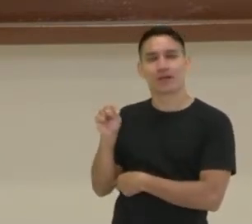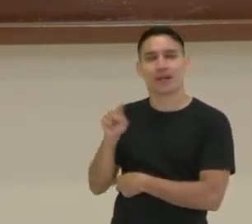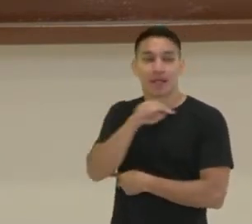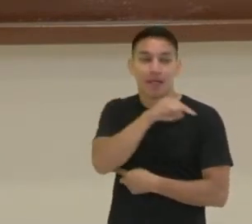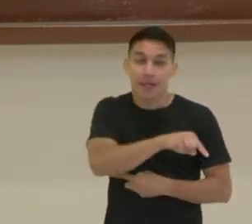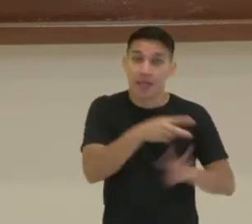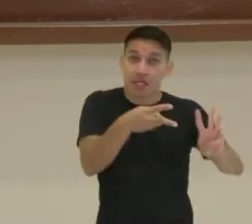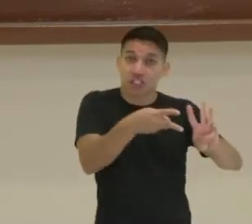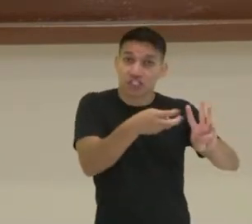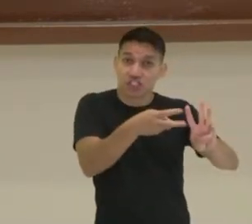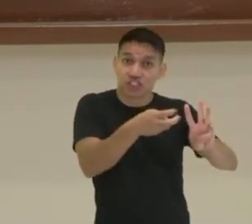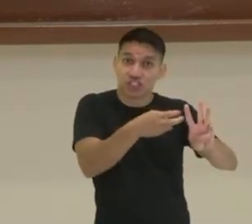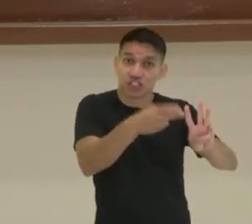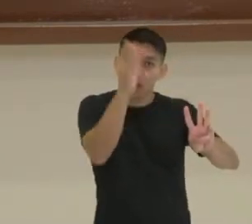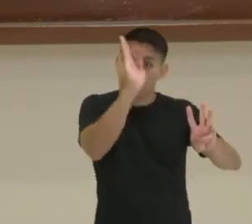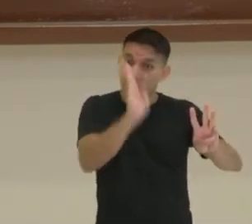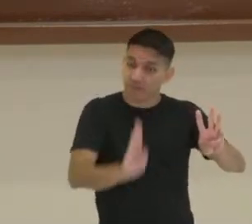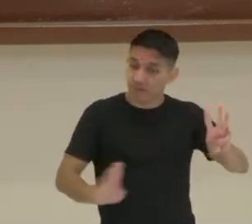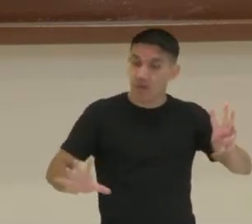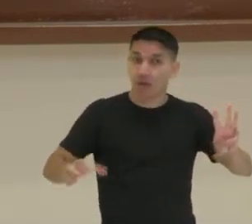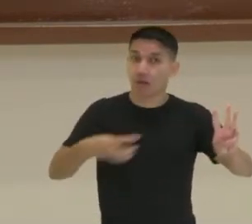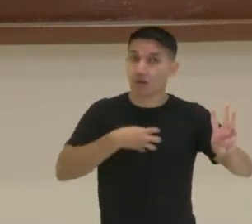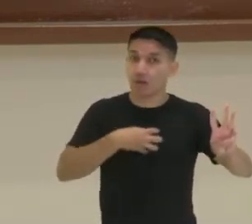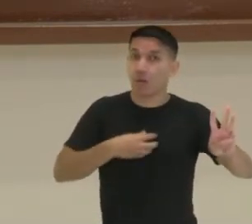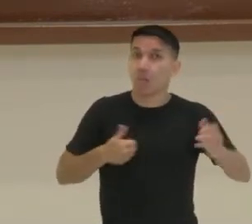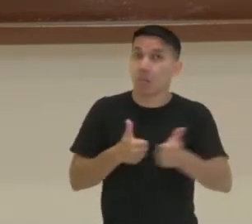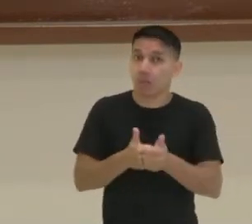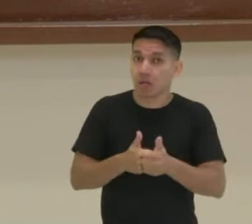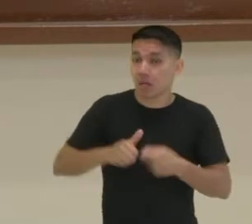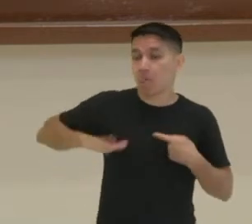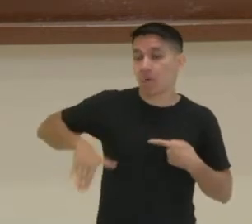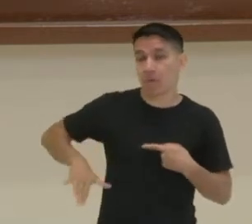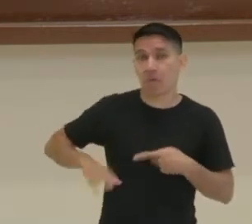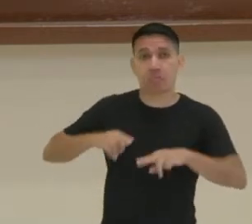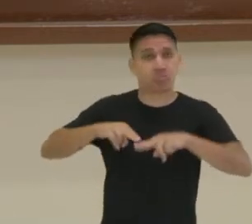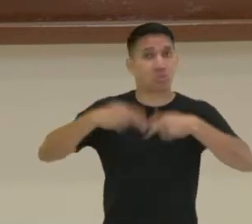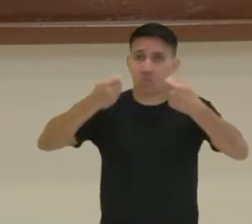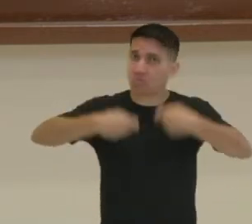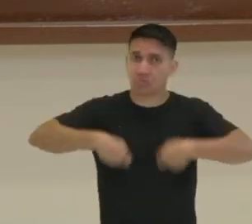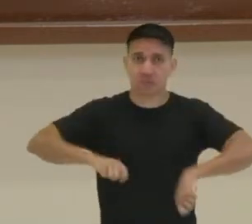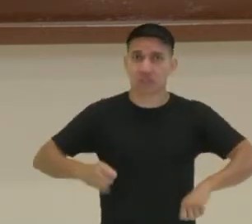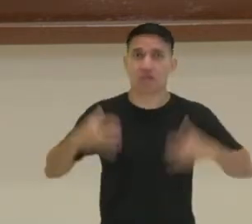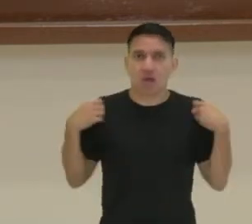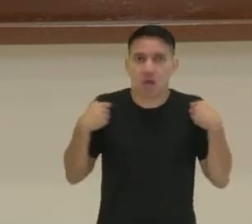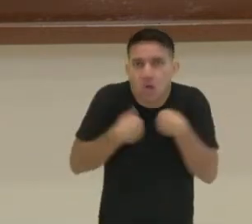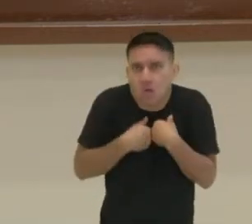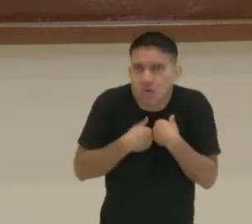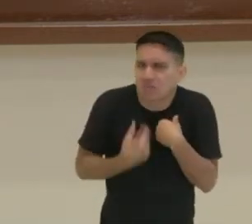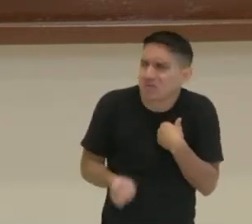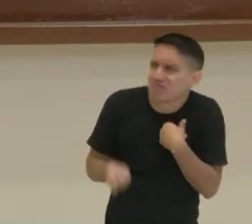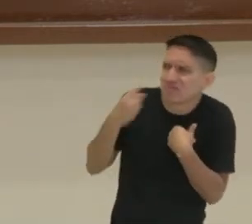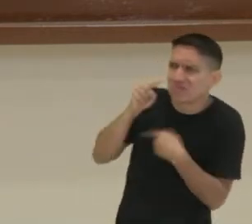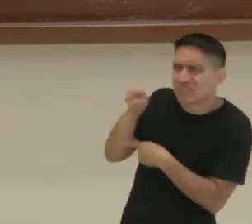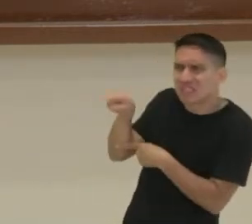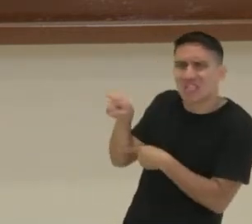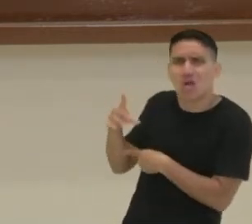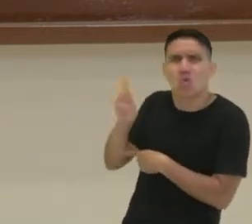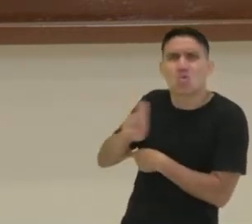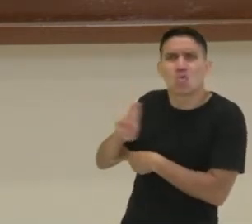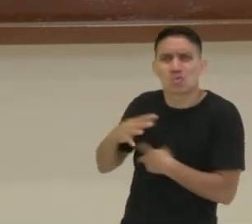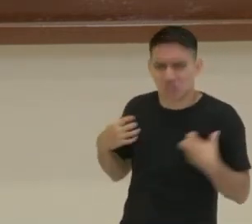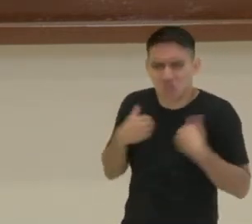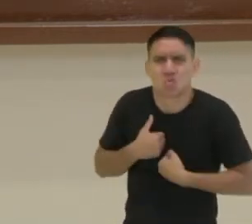índio que vivia numa região tropical e, portanto, não precisava cobrir o seu corpo, estranha a vestimenta, o